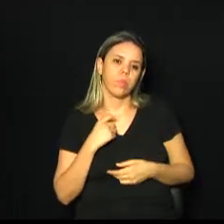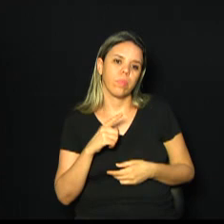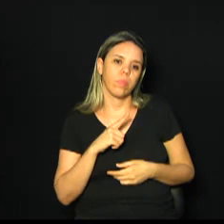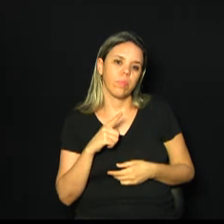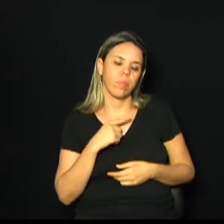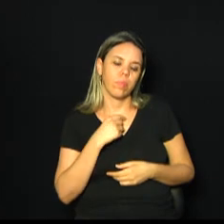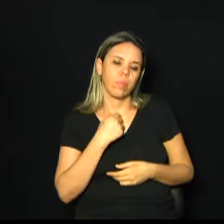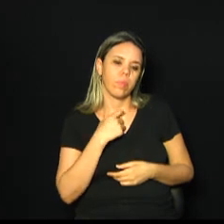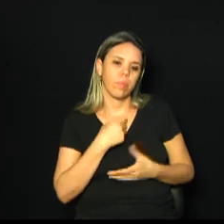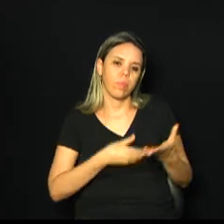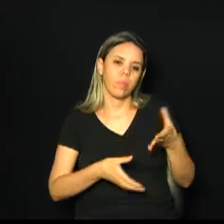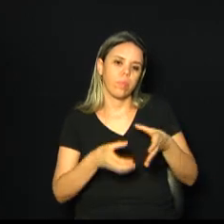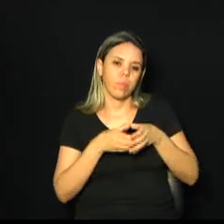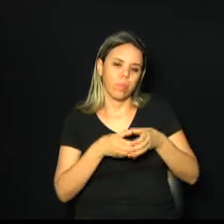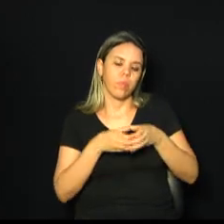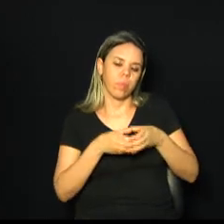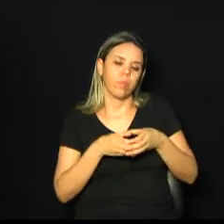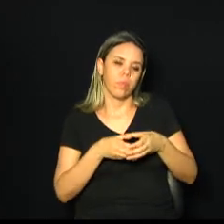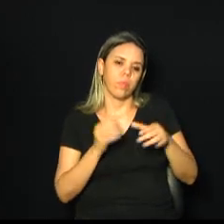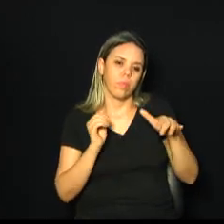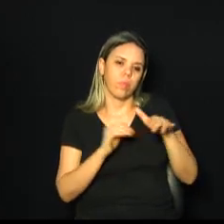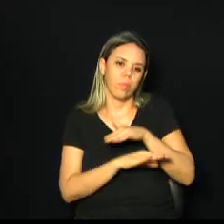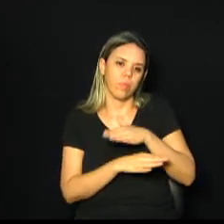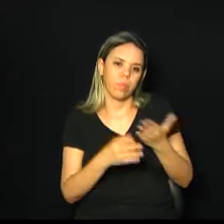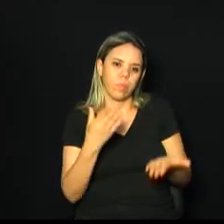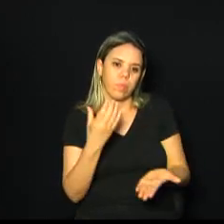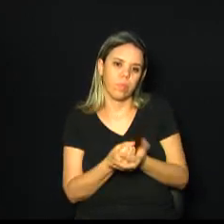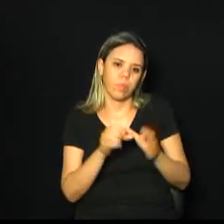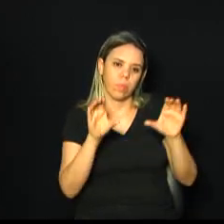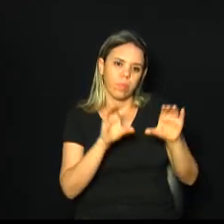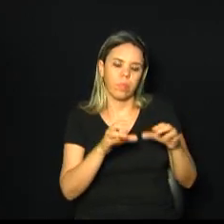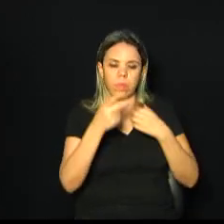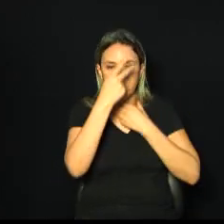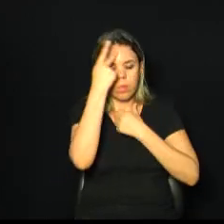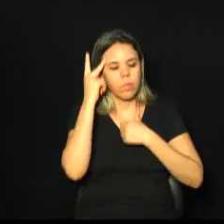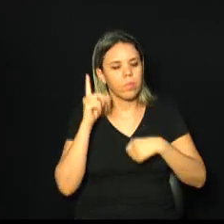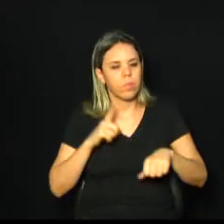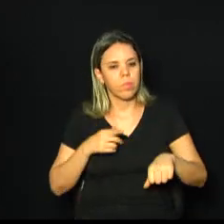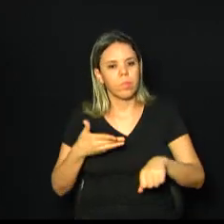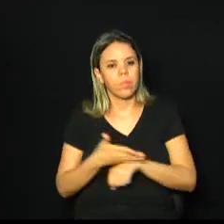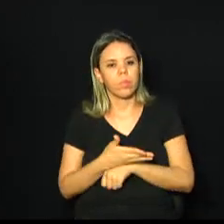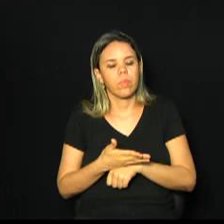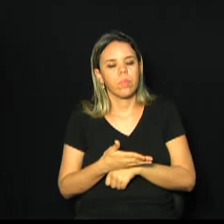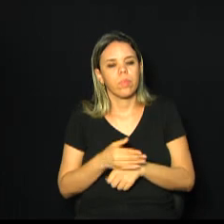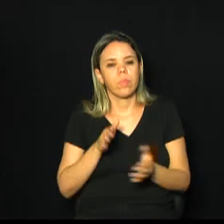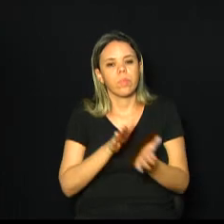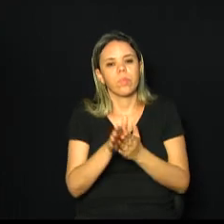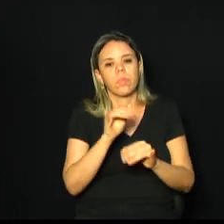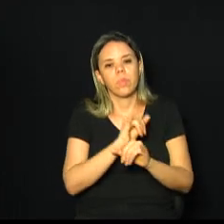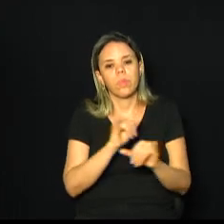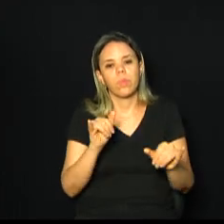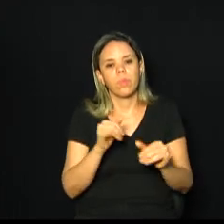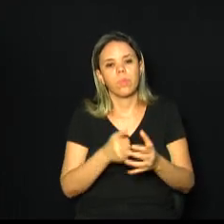tem convivência e você armazena numa nuvem e alguém tem acesso a isso e sai publicando,